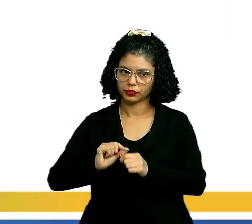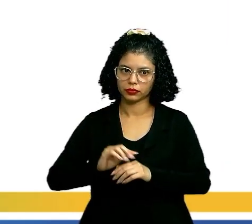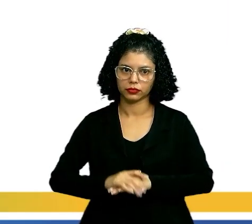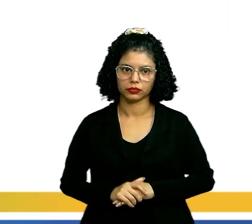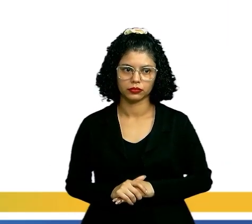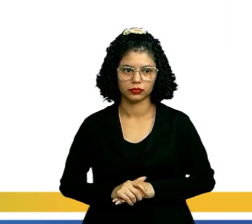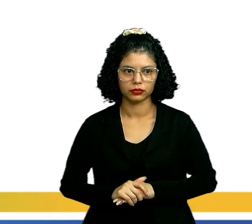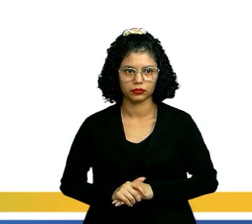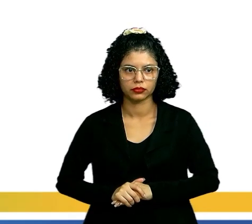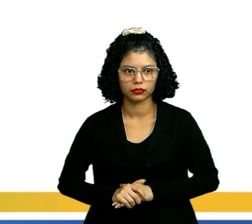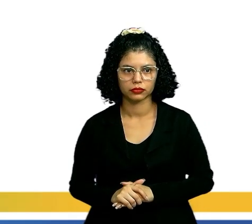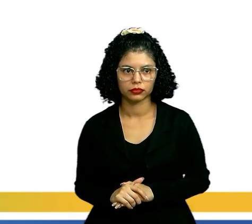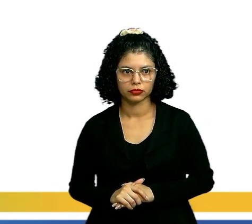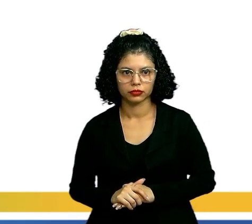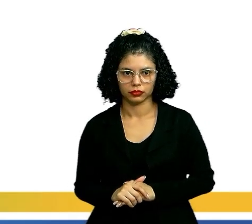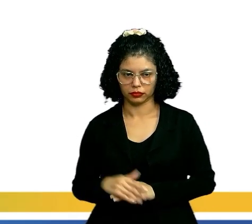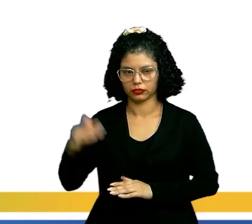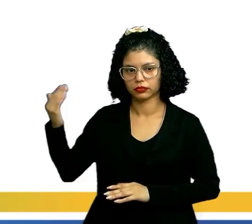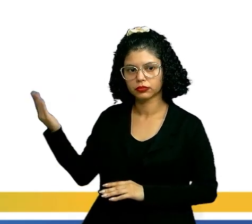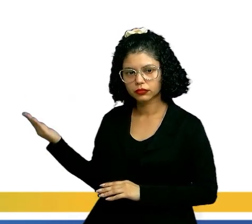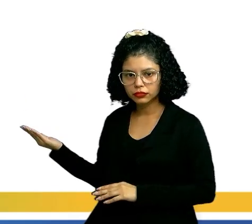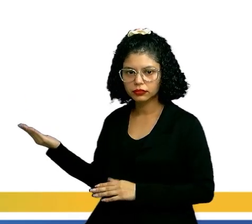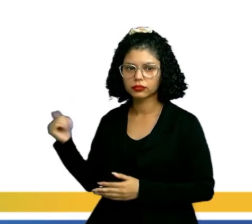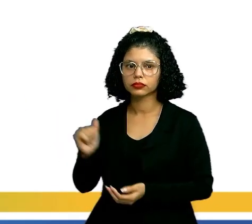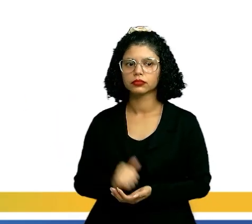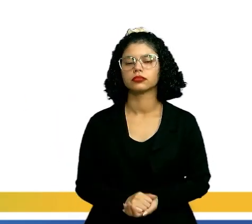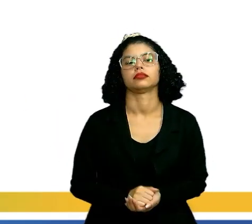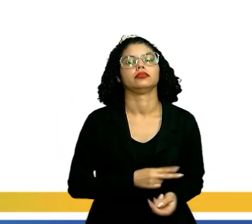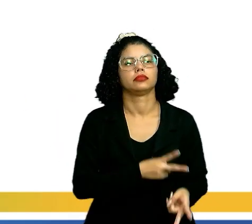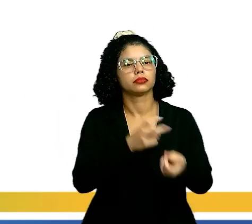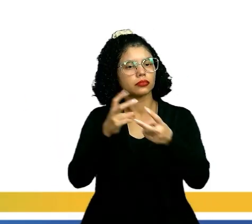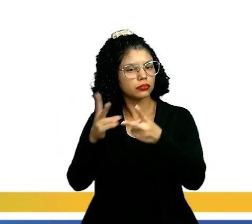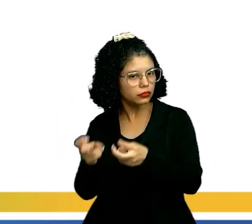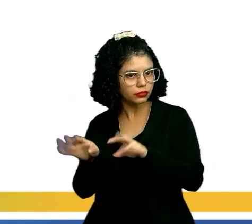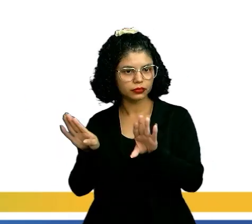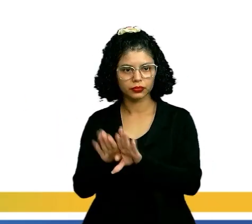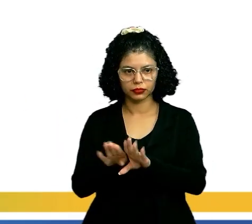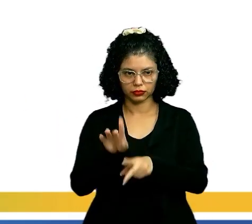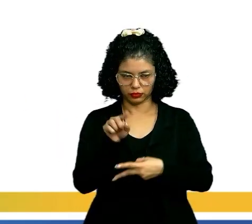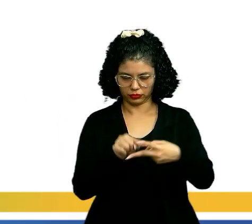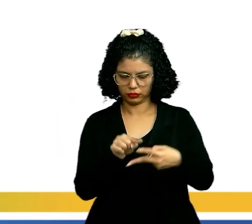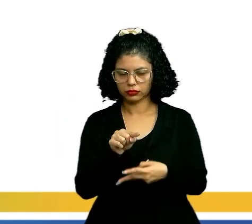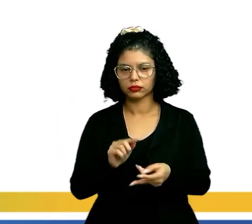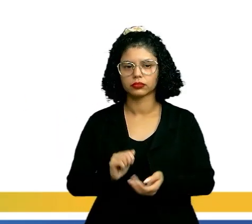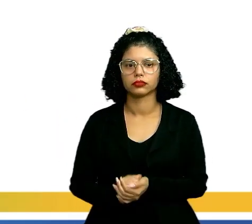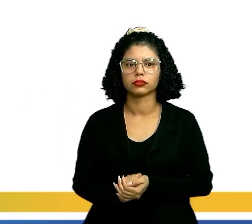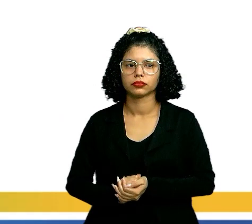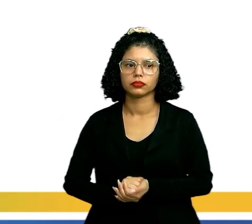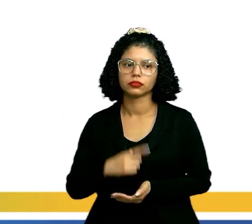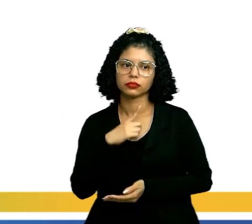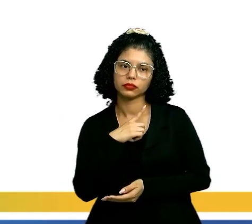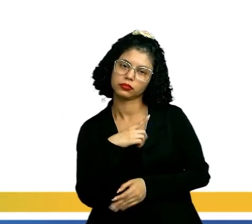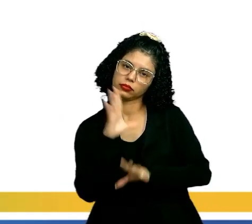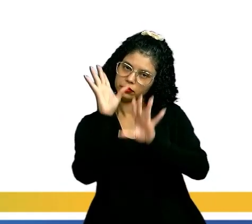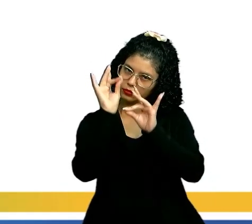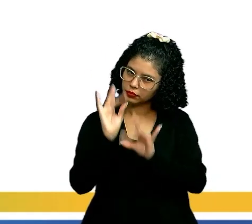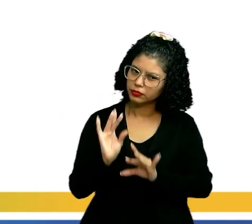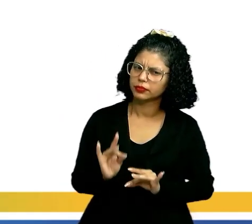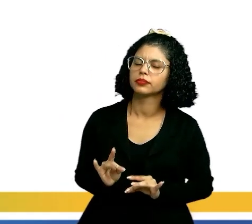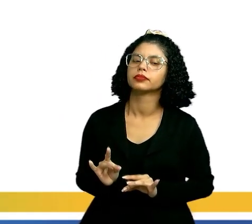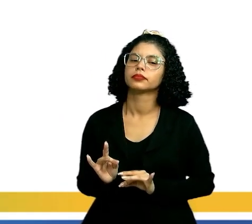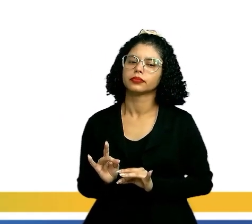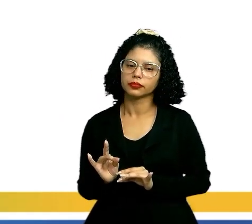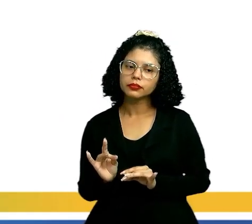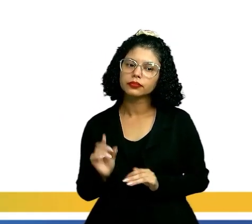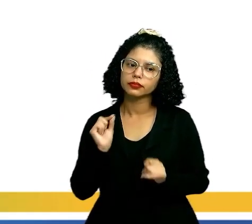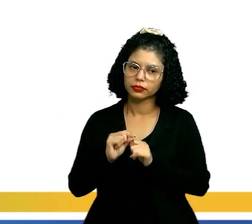eu voltar para as obras. Você percebe que as obras de Michelangelo são obras com detalhes,